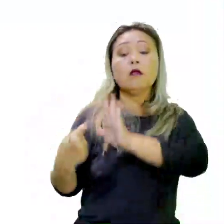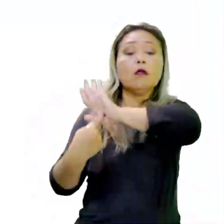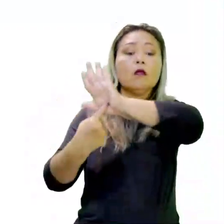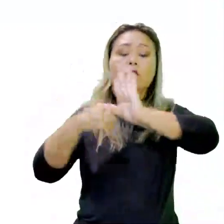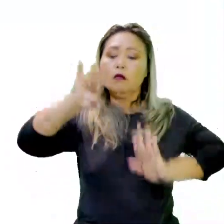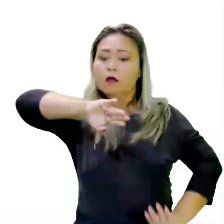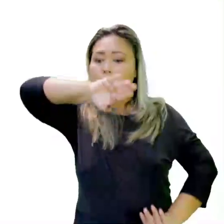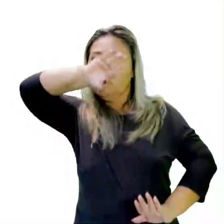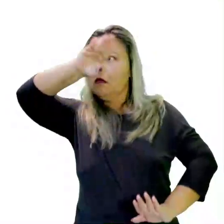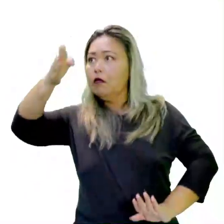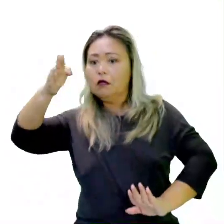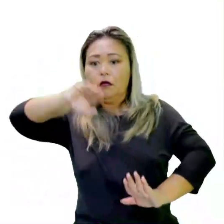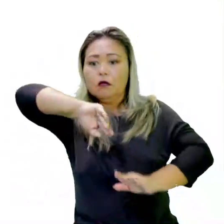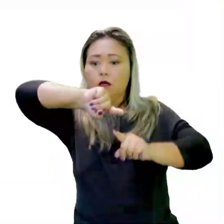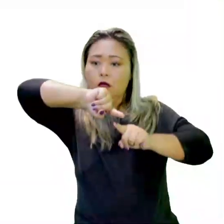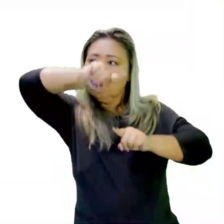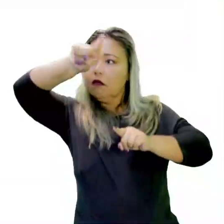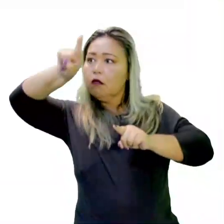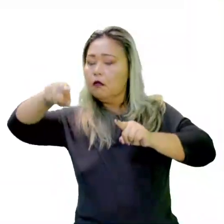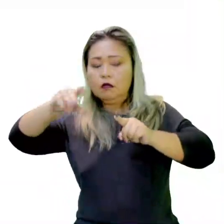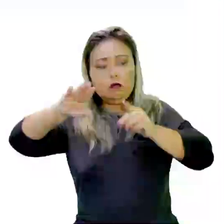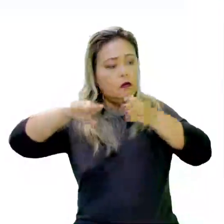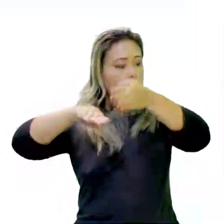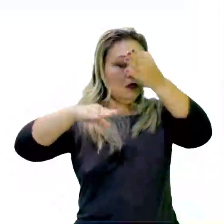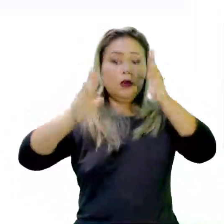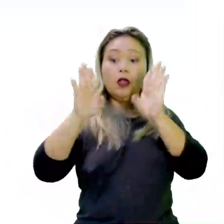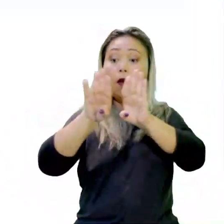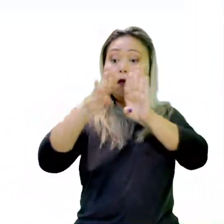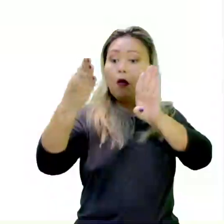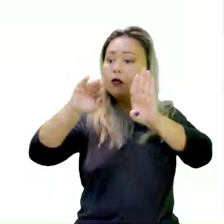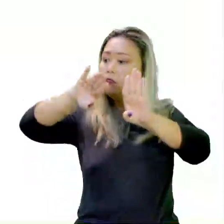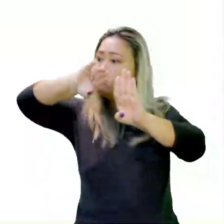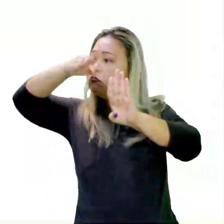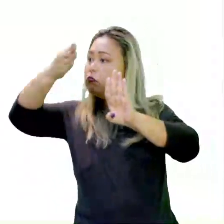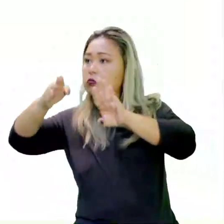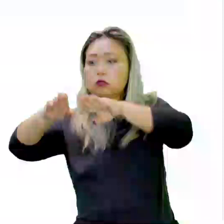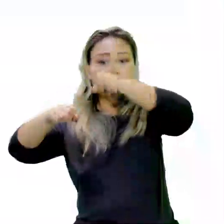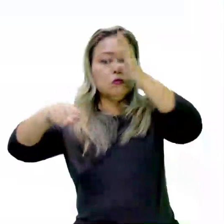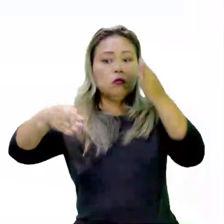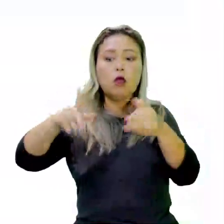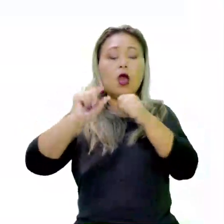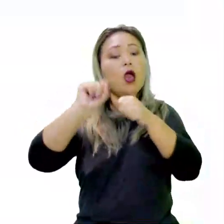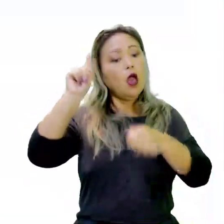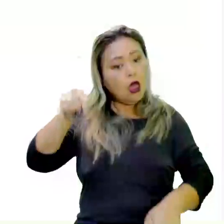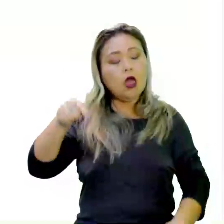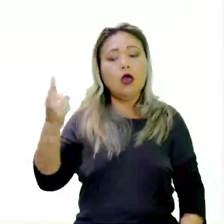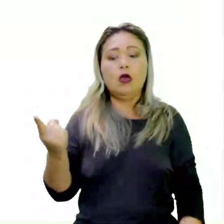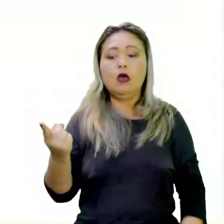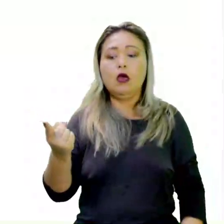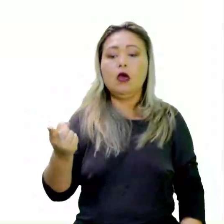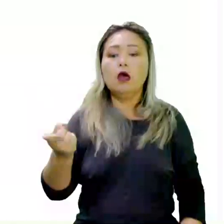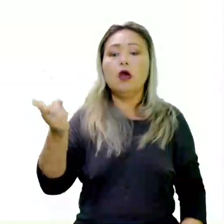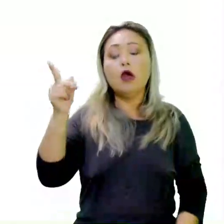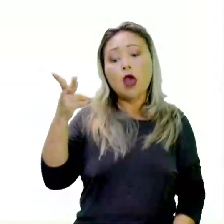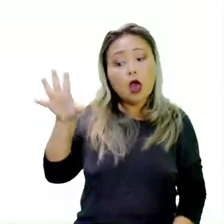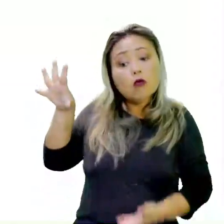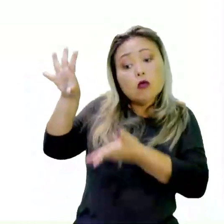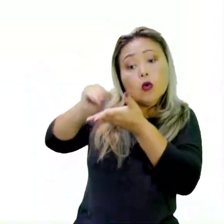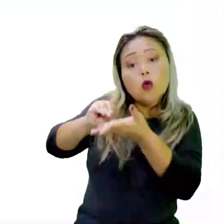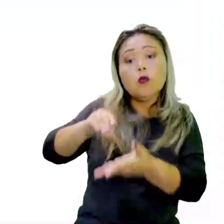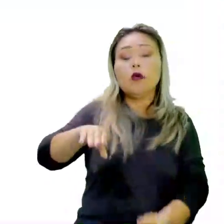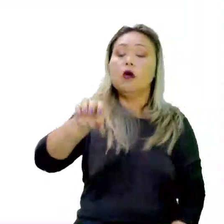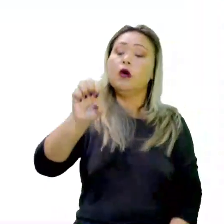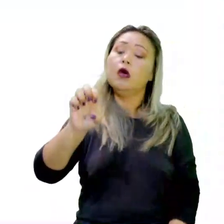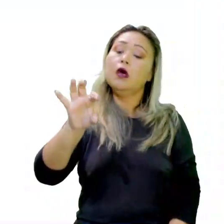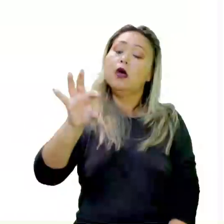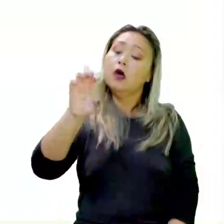do arco. Exatamente. Do arco nos portais e nas portas. Isso aí vem dos etruscos. E